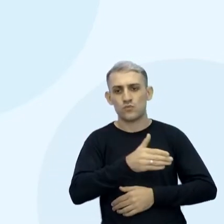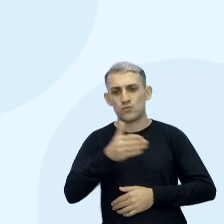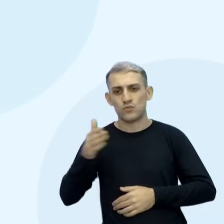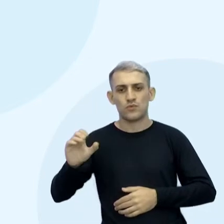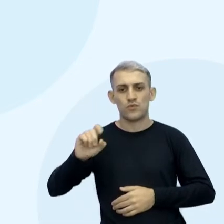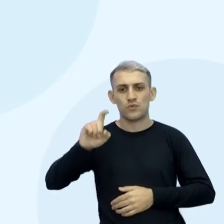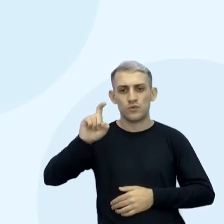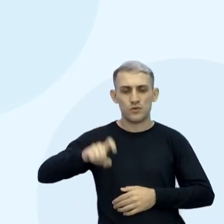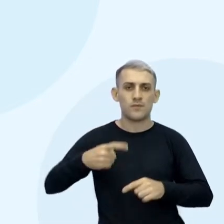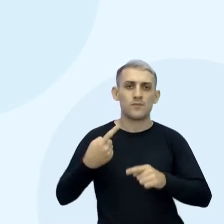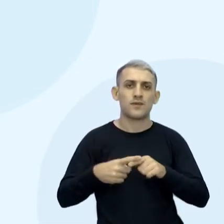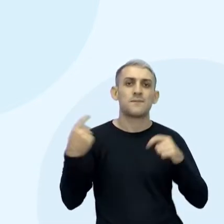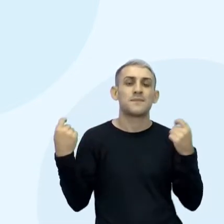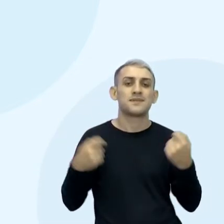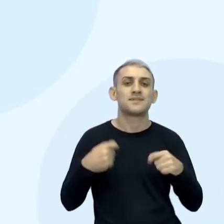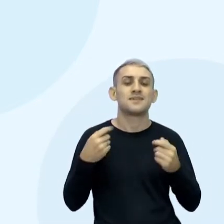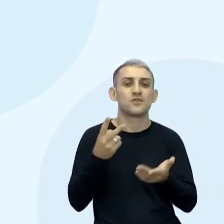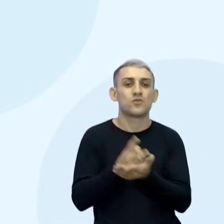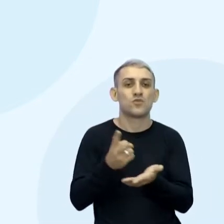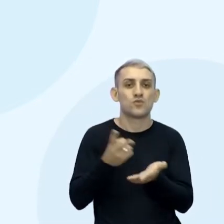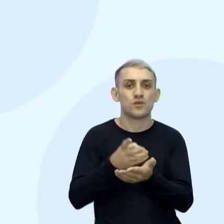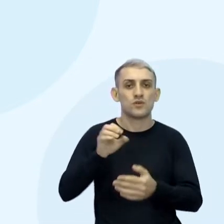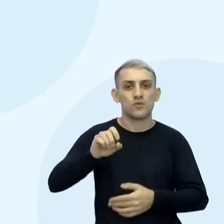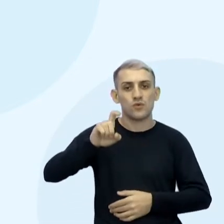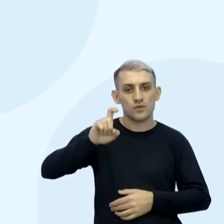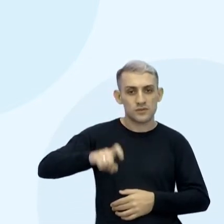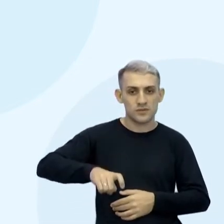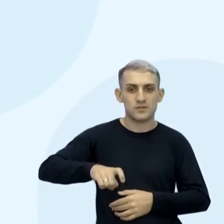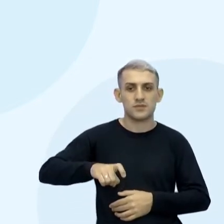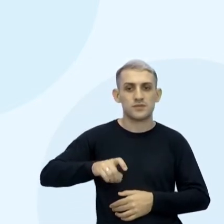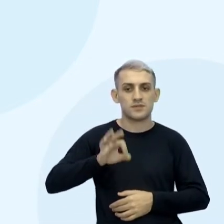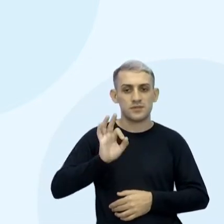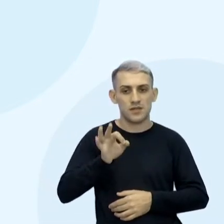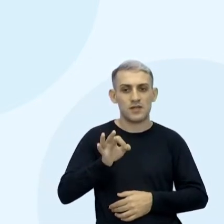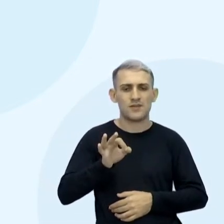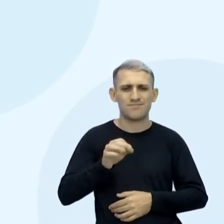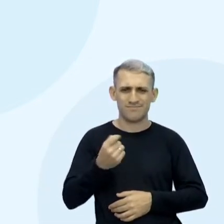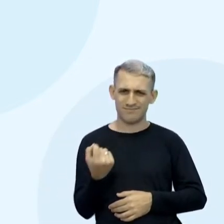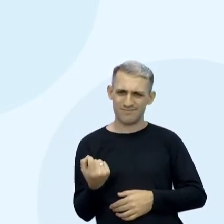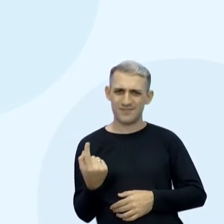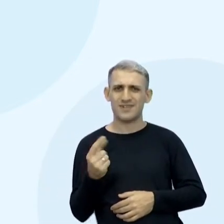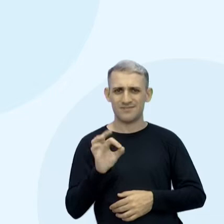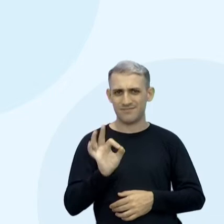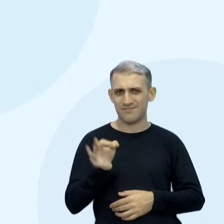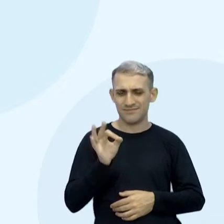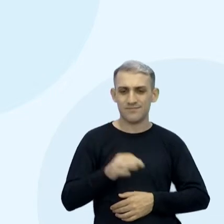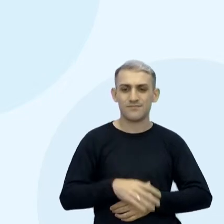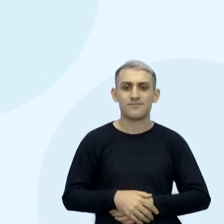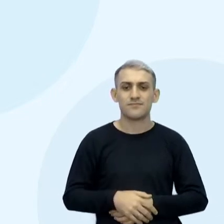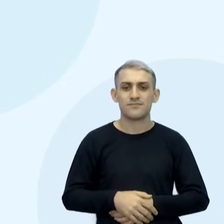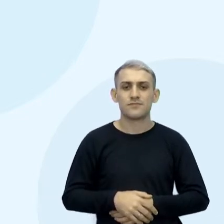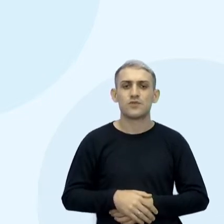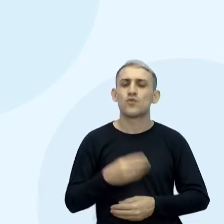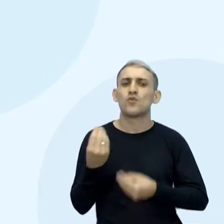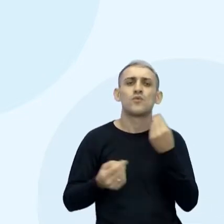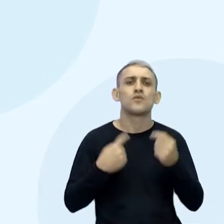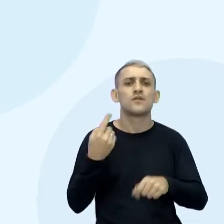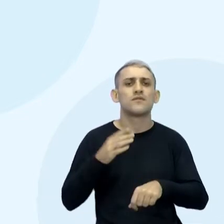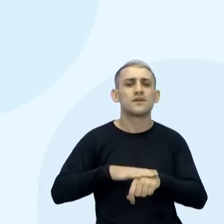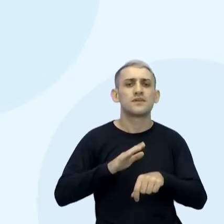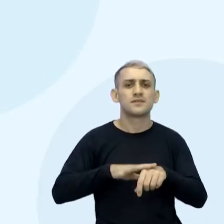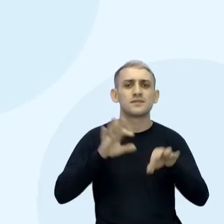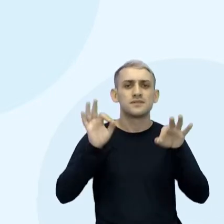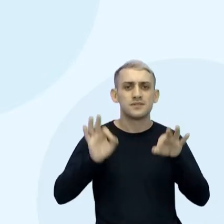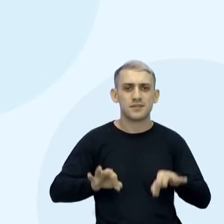porque precisa manter esse oxigênio que saiu da corrente. Olha que estranho, né? Então, qual a alternativa correta